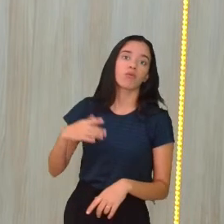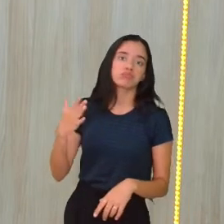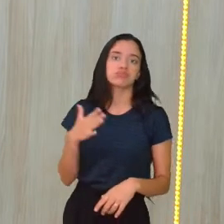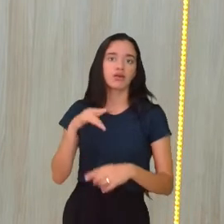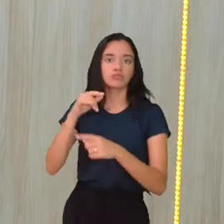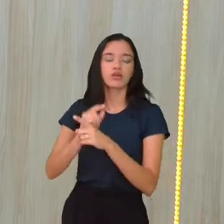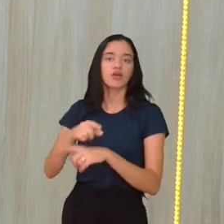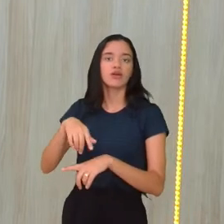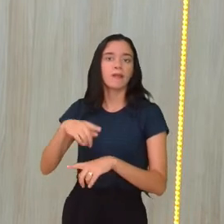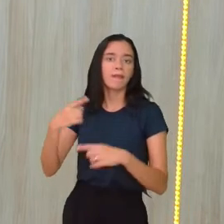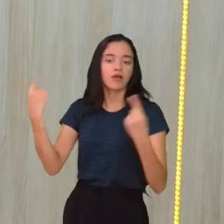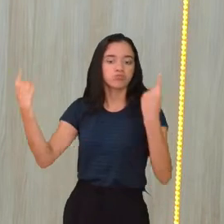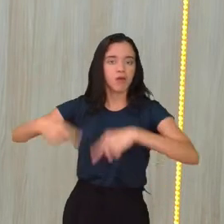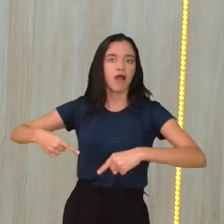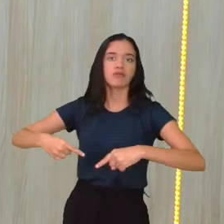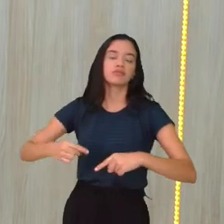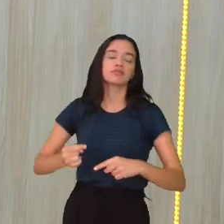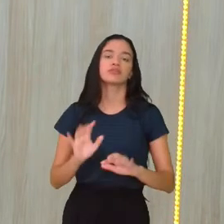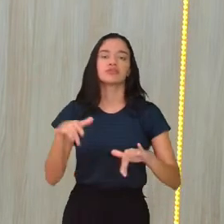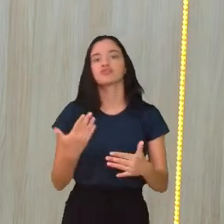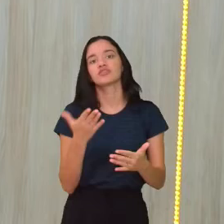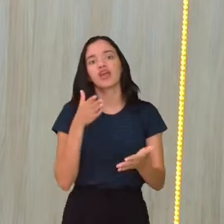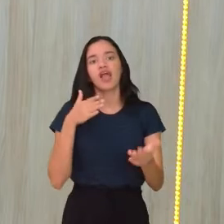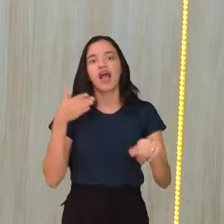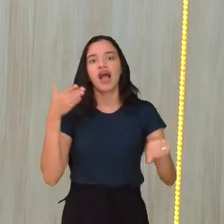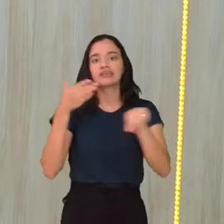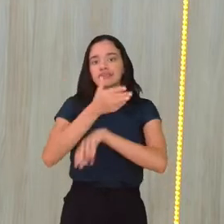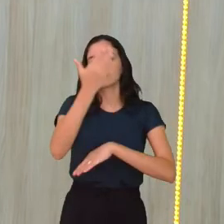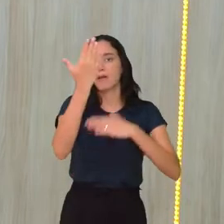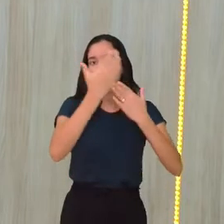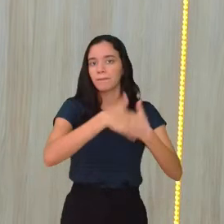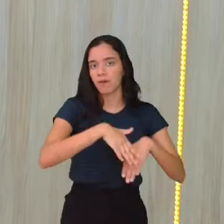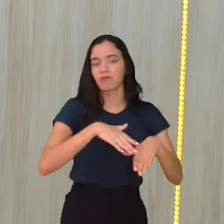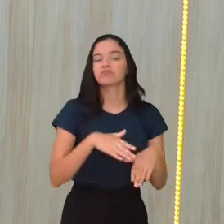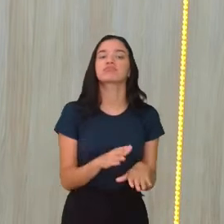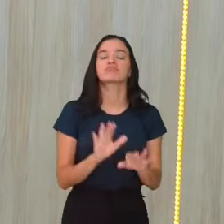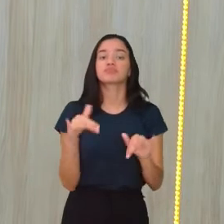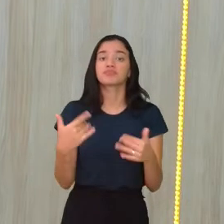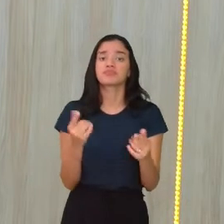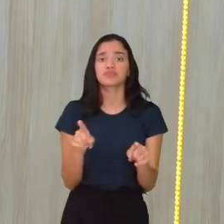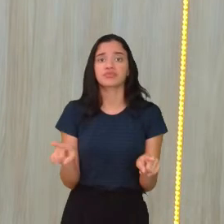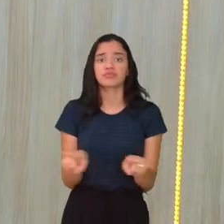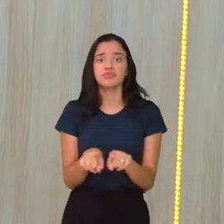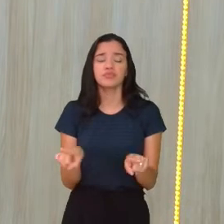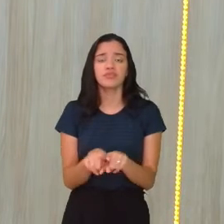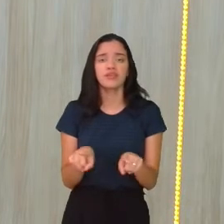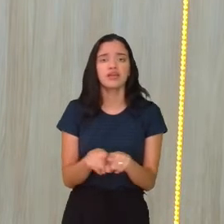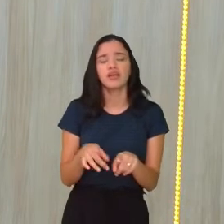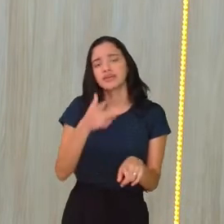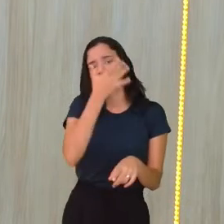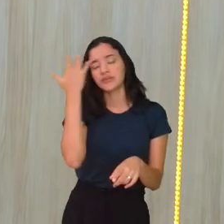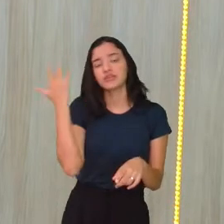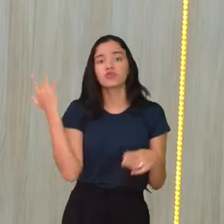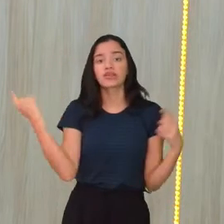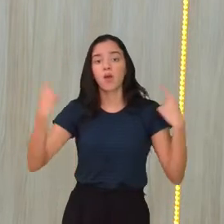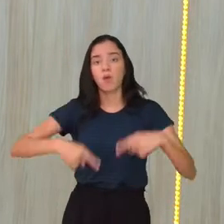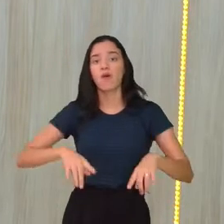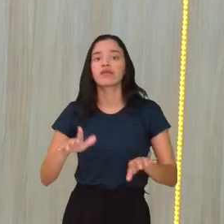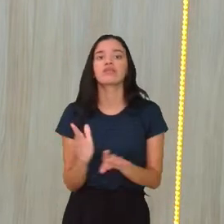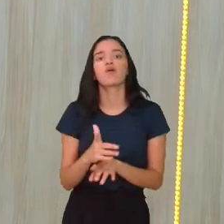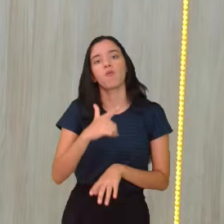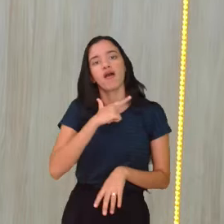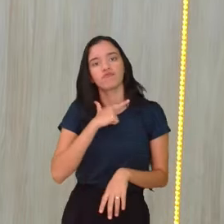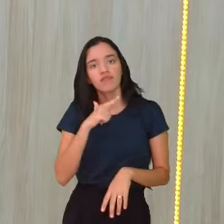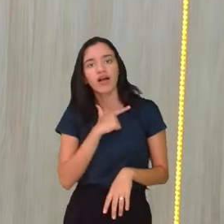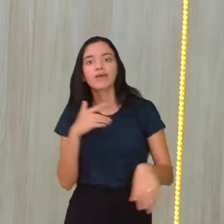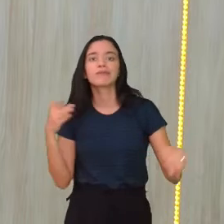tentando entrar em algo através de uma prova, né? Você tem, querendo ou não, os adversários ali que estão concorrendo a uma vaga, né?